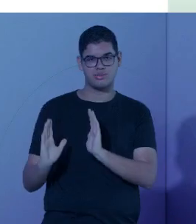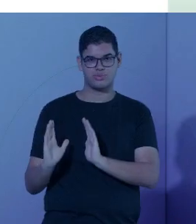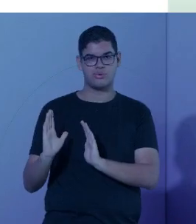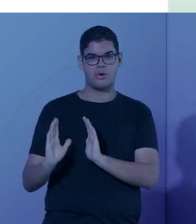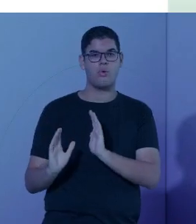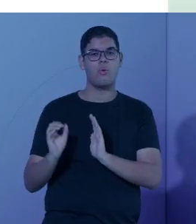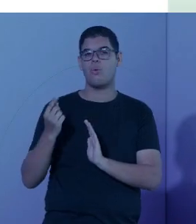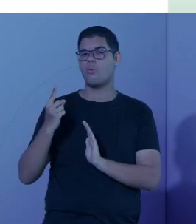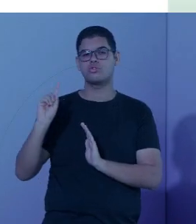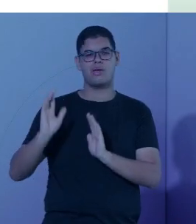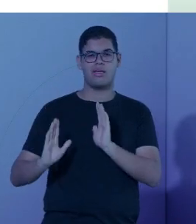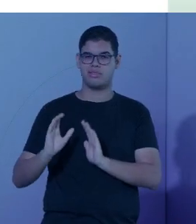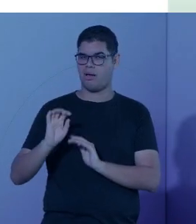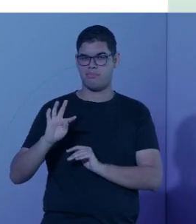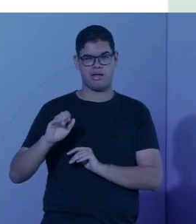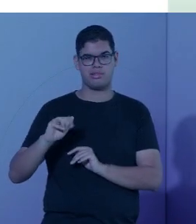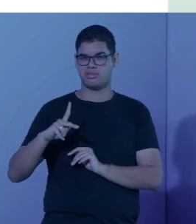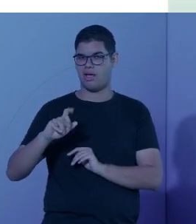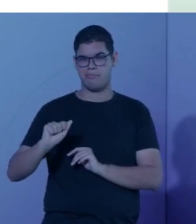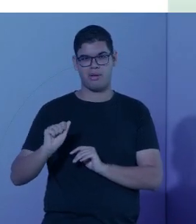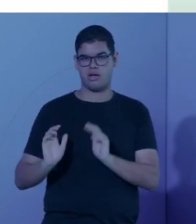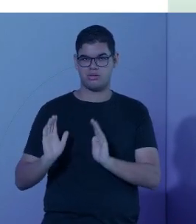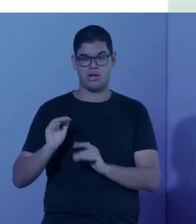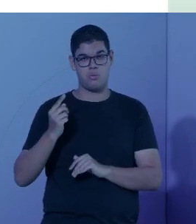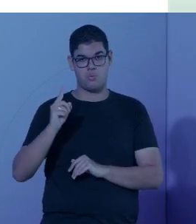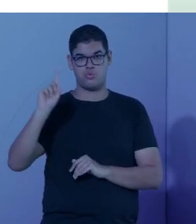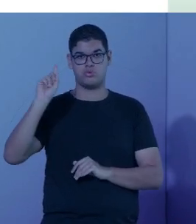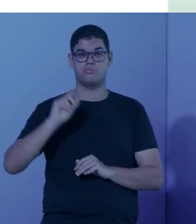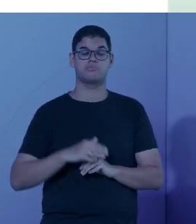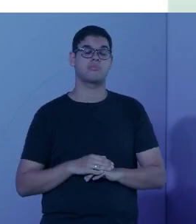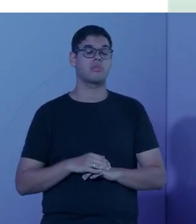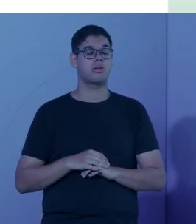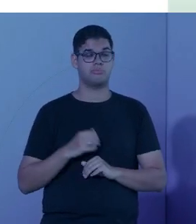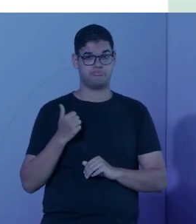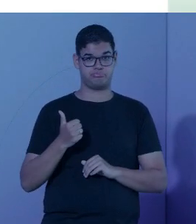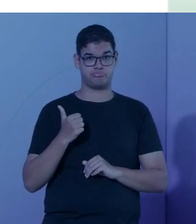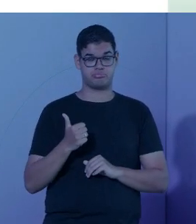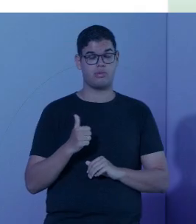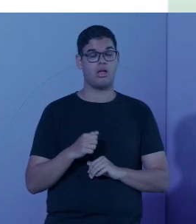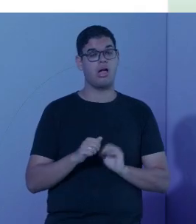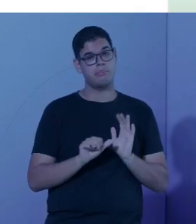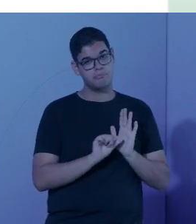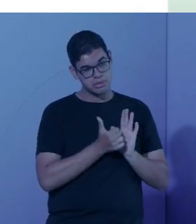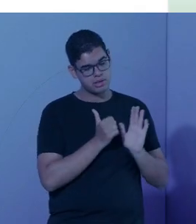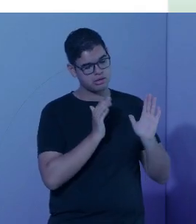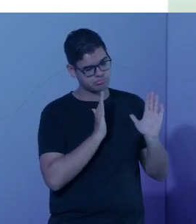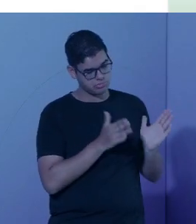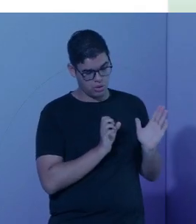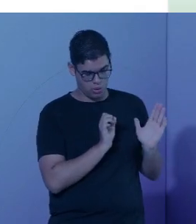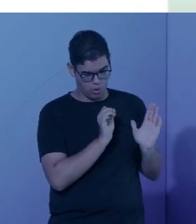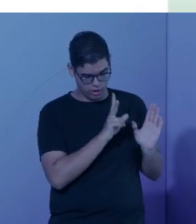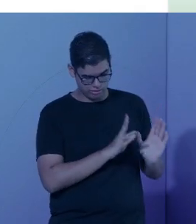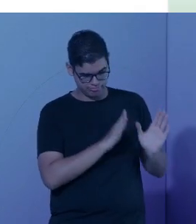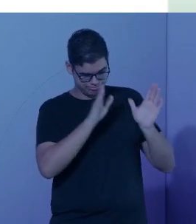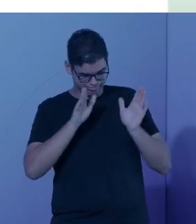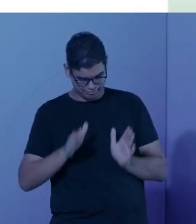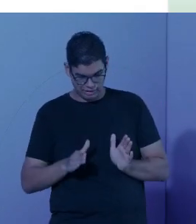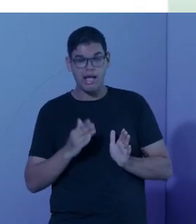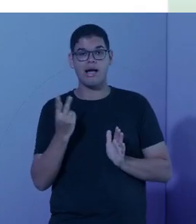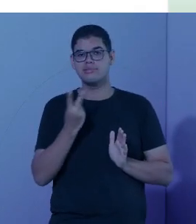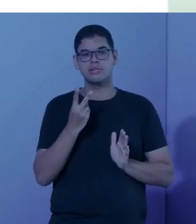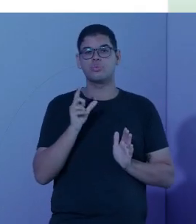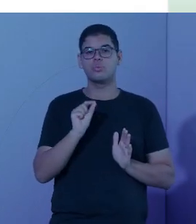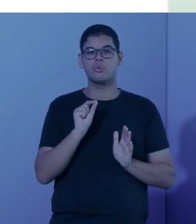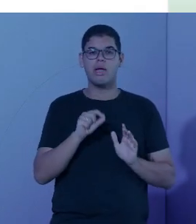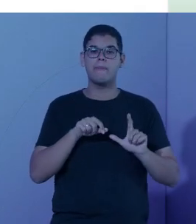Sectix. A segunda fase inicia com o processo de protocolização. O que é